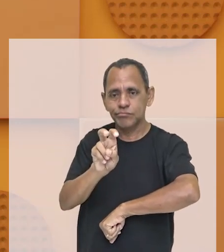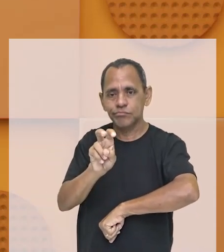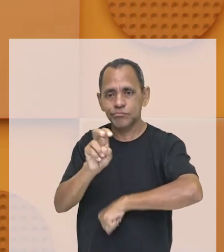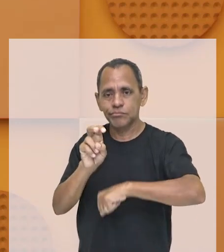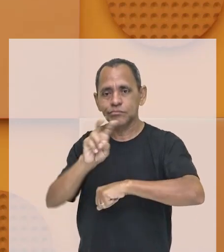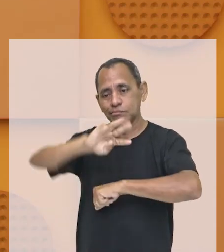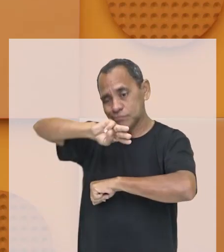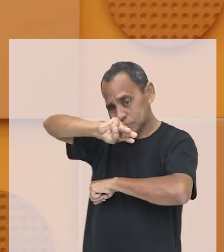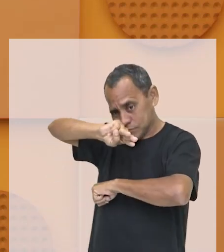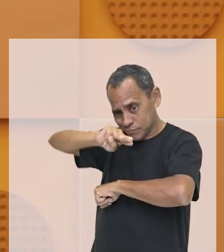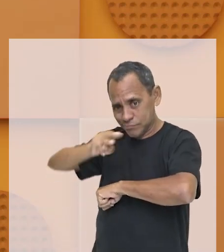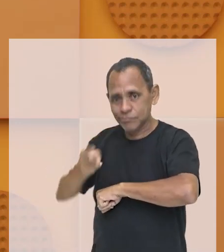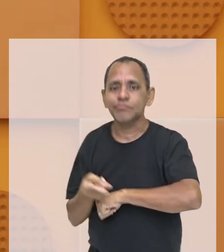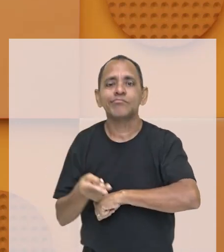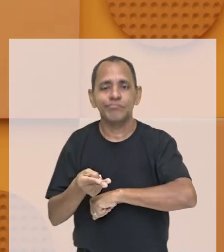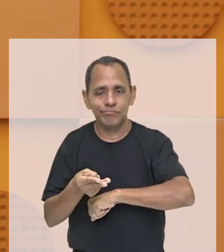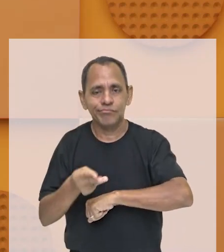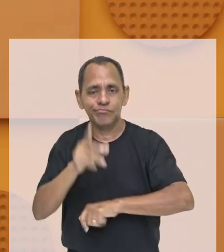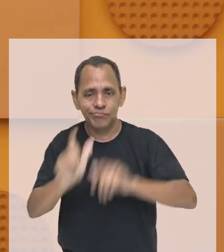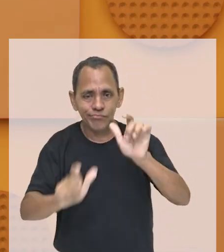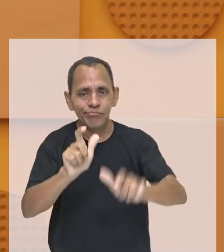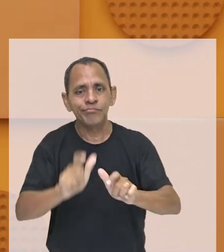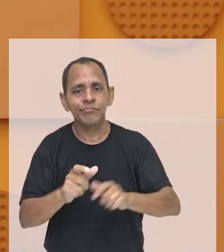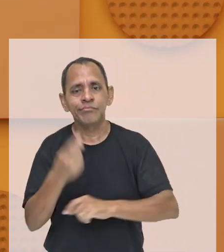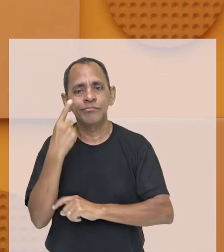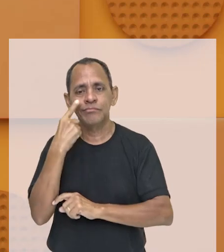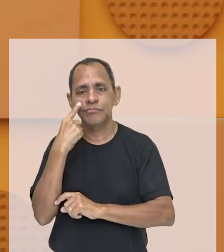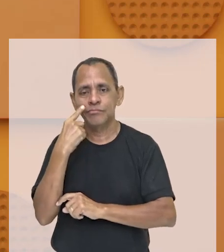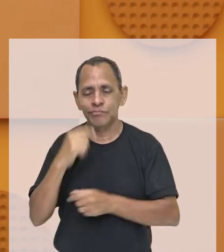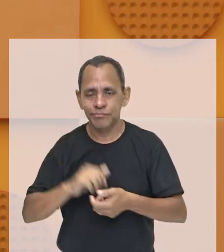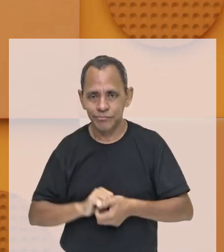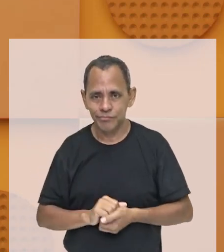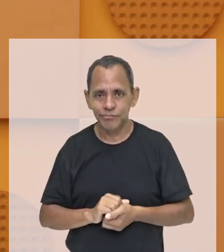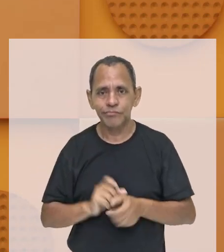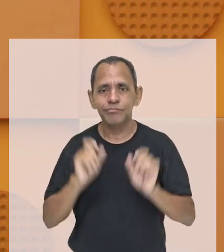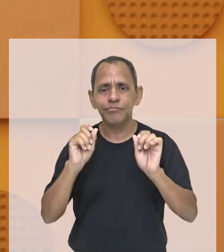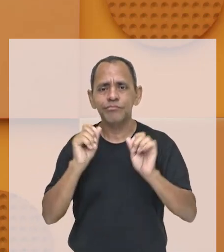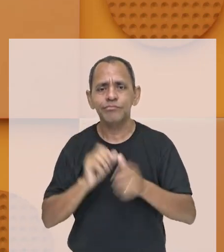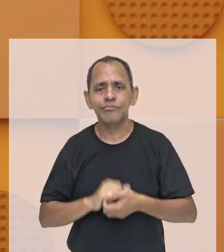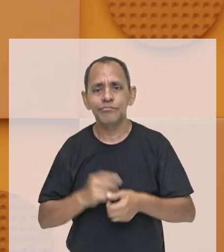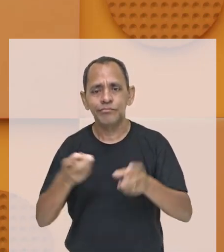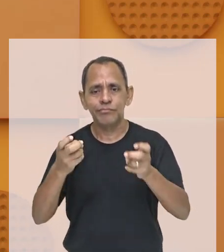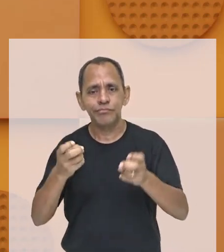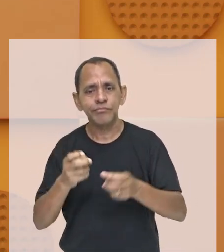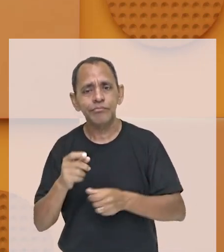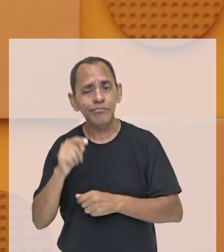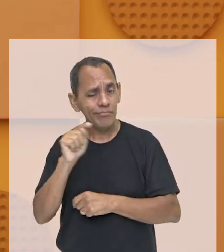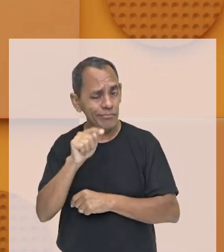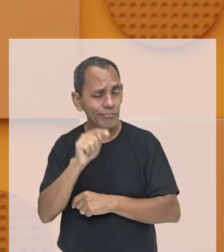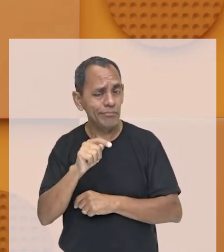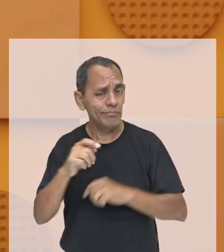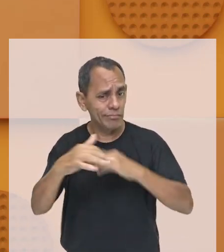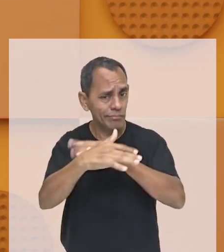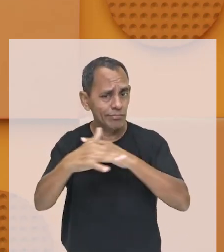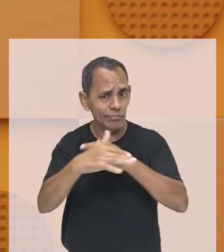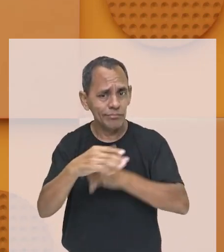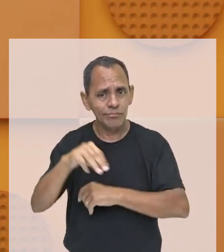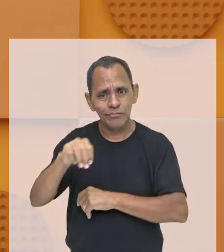Então observa que ela é uma metrópole, e aí lembrem também daquelas aulas que nós tivemos sobre